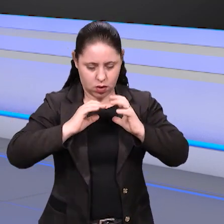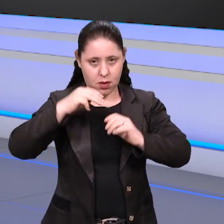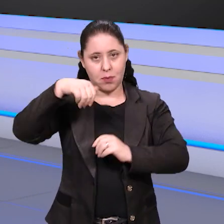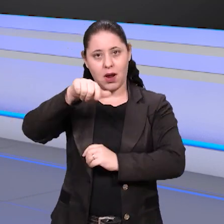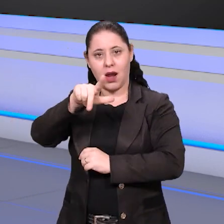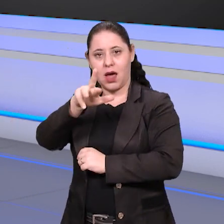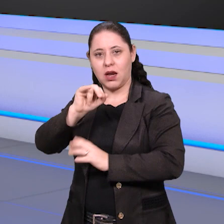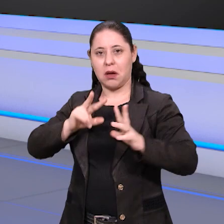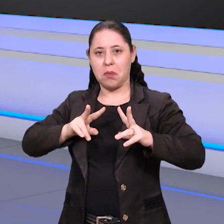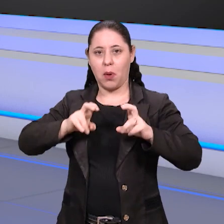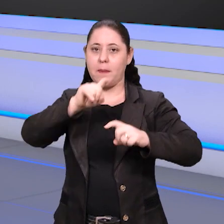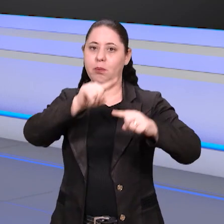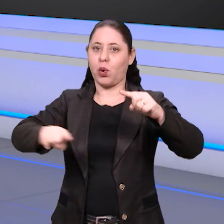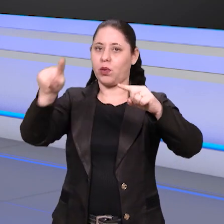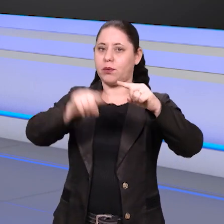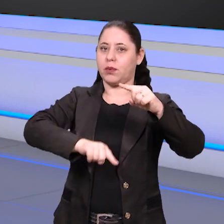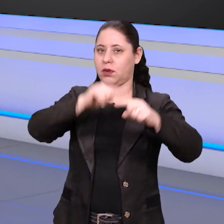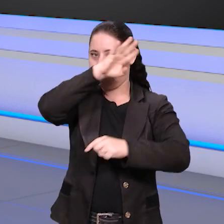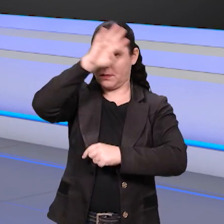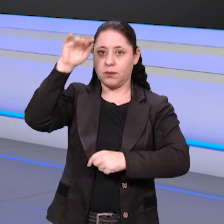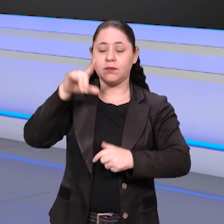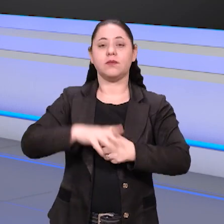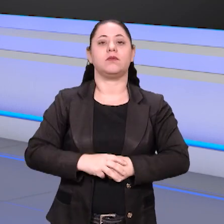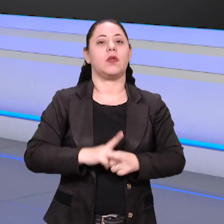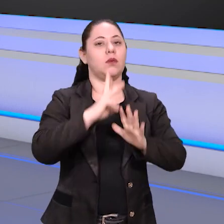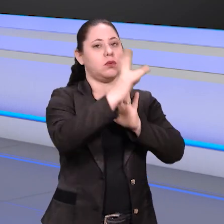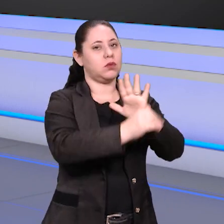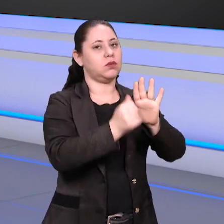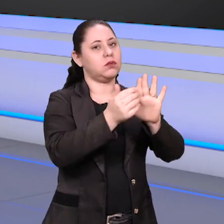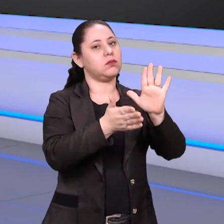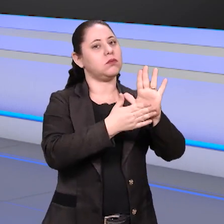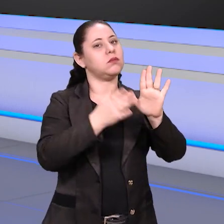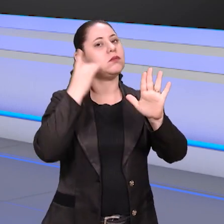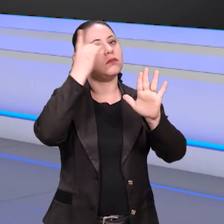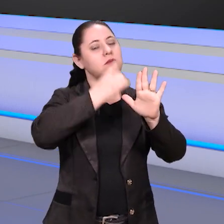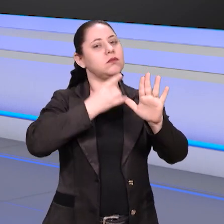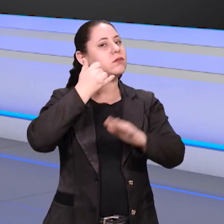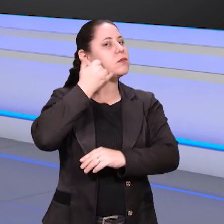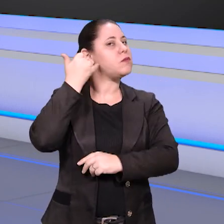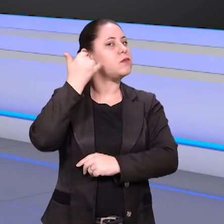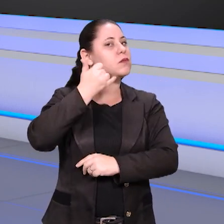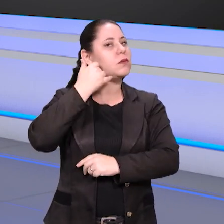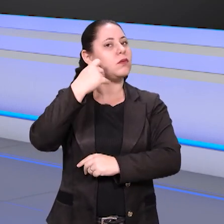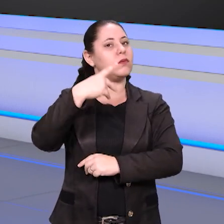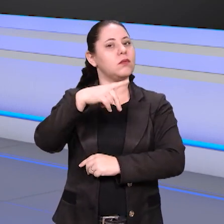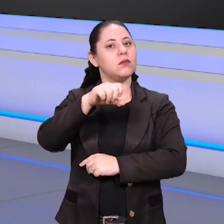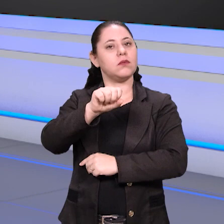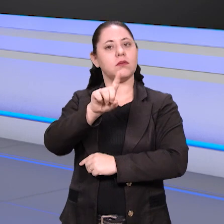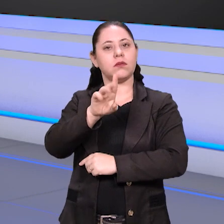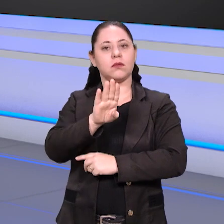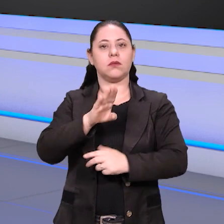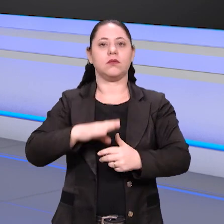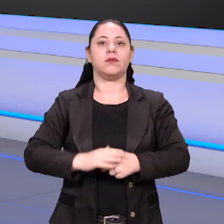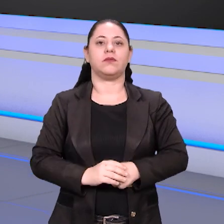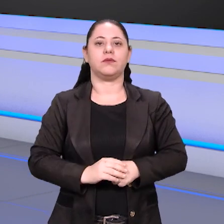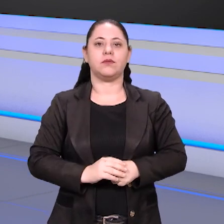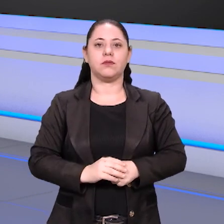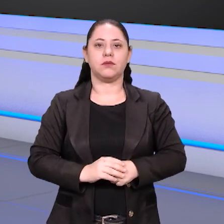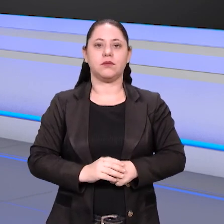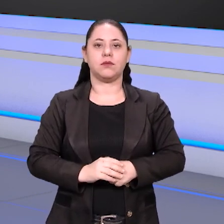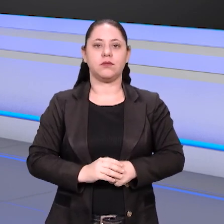e câncer, passa a ser proibida em Mato Grosso do Sul. O projeto é de autoria do deputado Jamilson Nami,